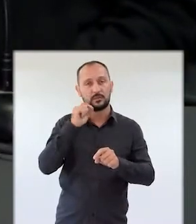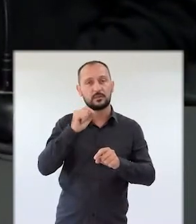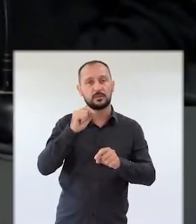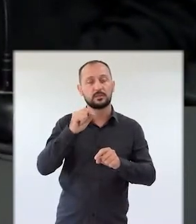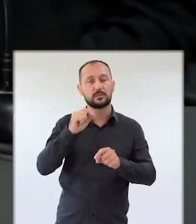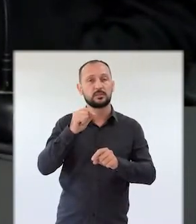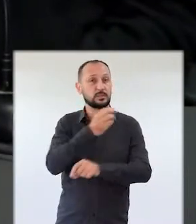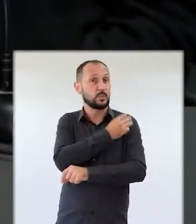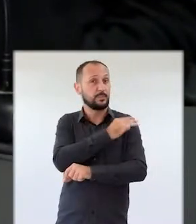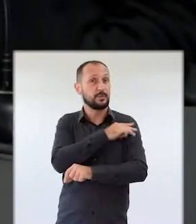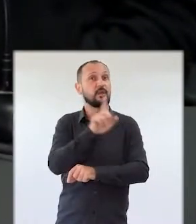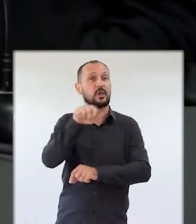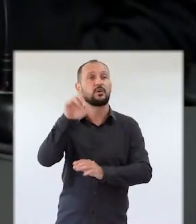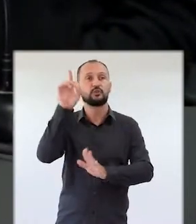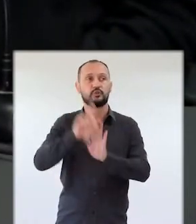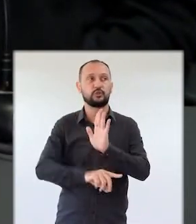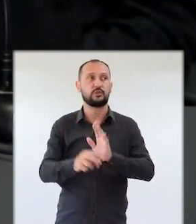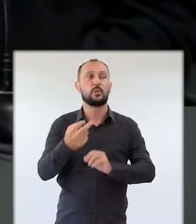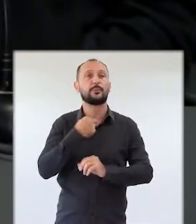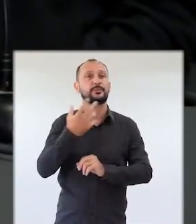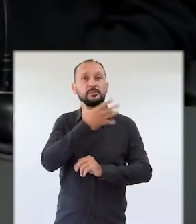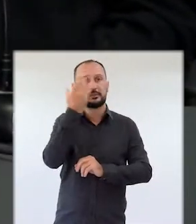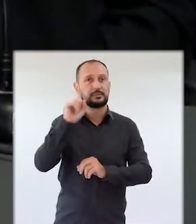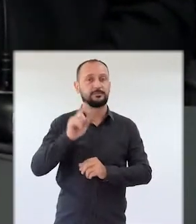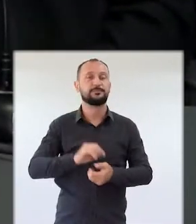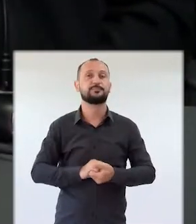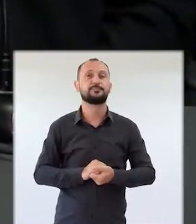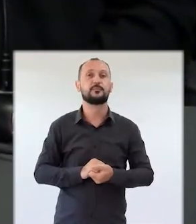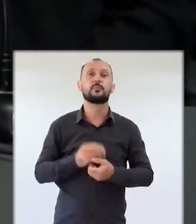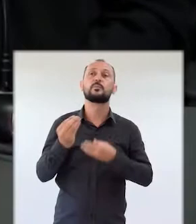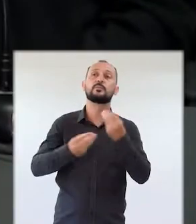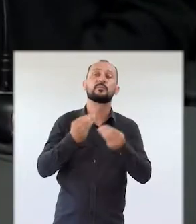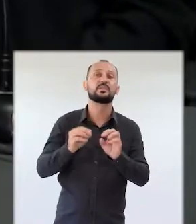de educar, muito tem se falado, né, sobre isso,